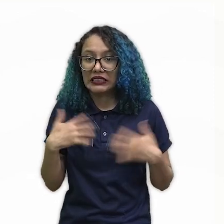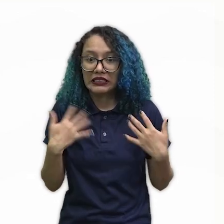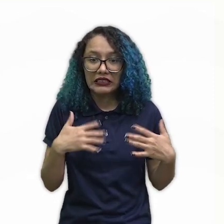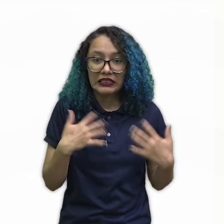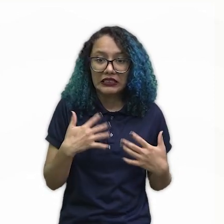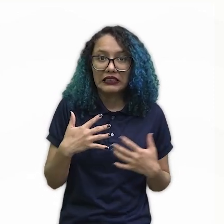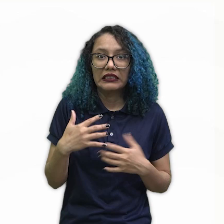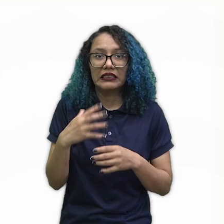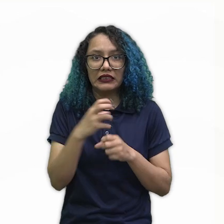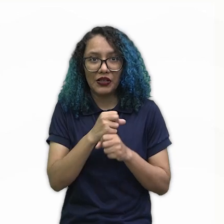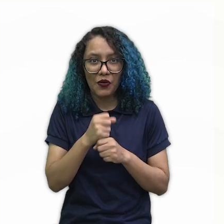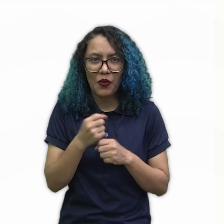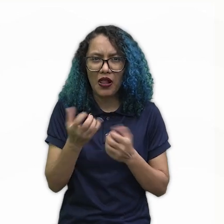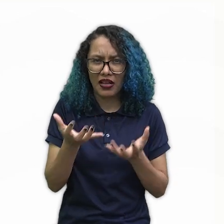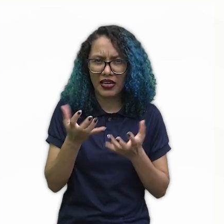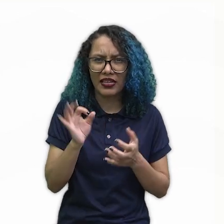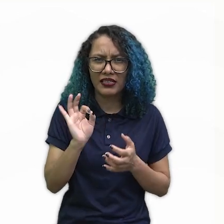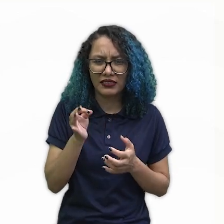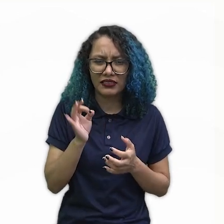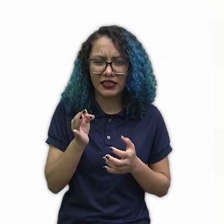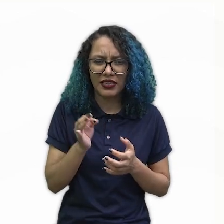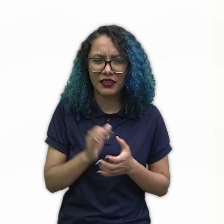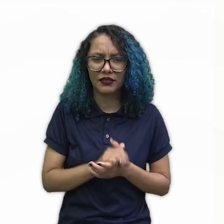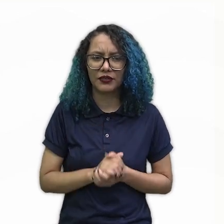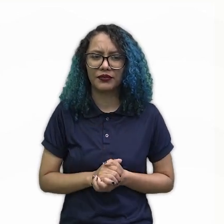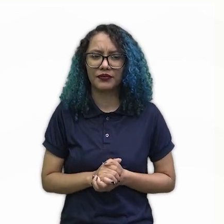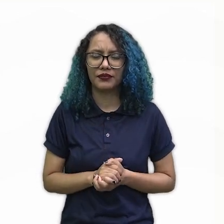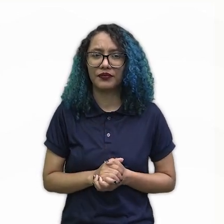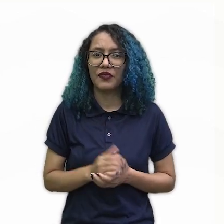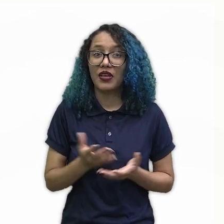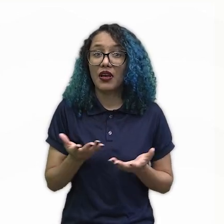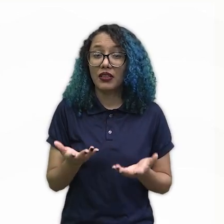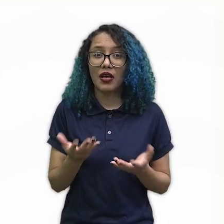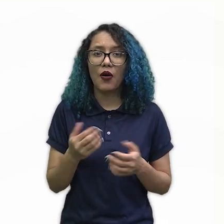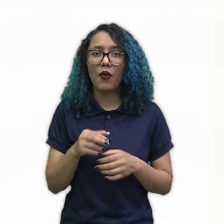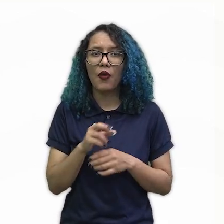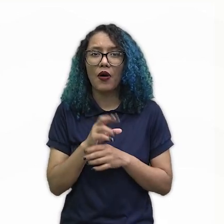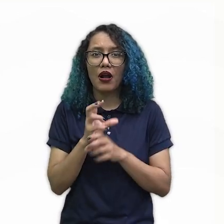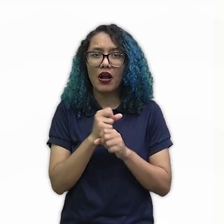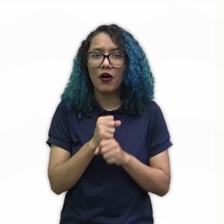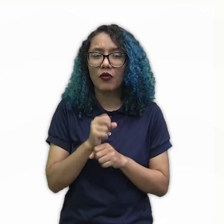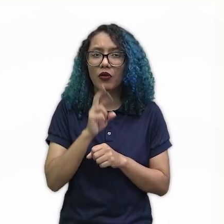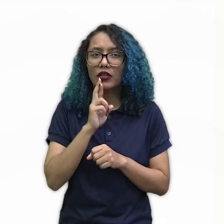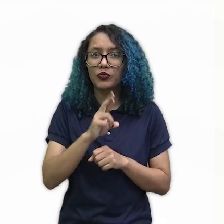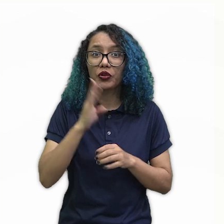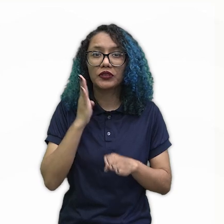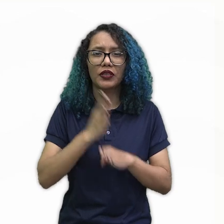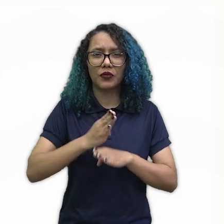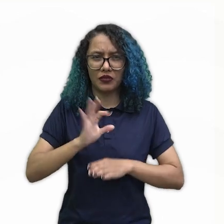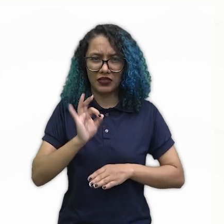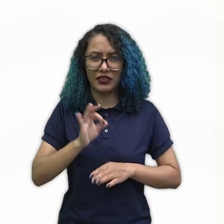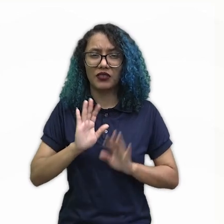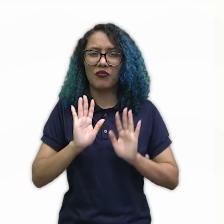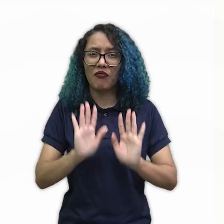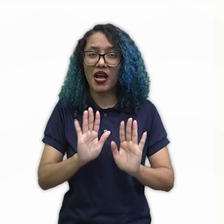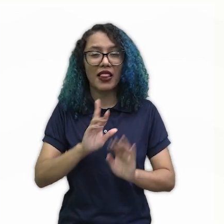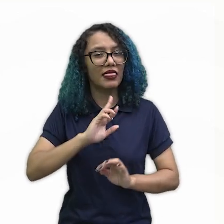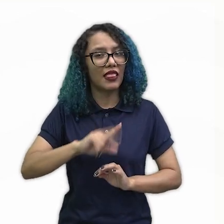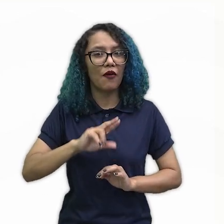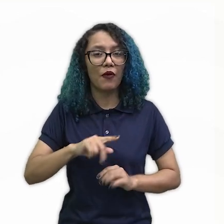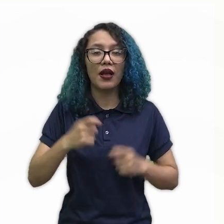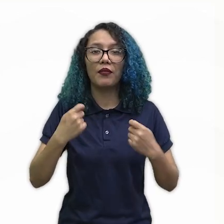aí esses logaritmos. Quis chegar ali e fazer e achar o resultado, mas não era achar o resultado. era